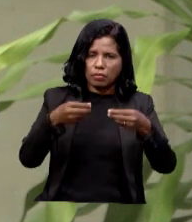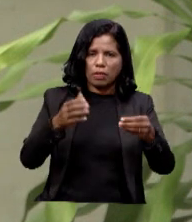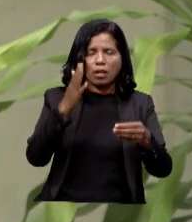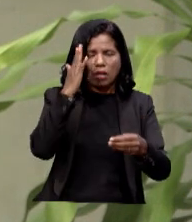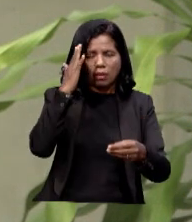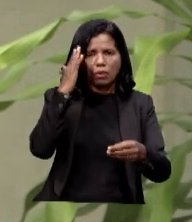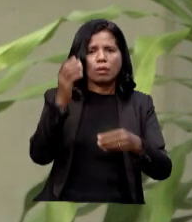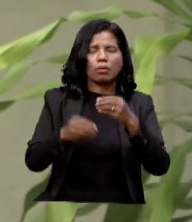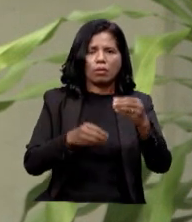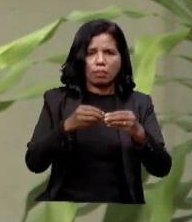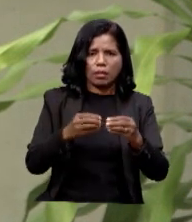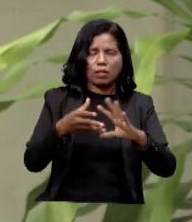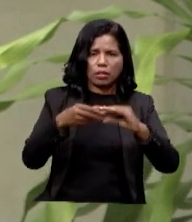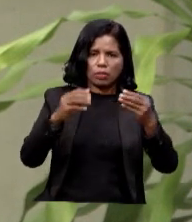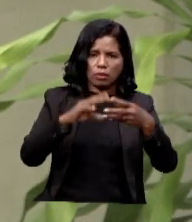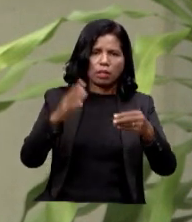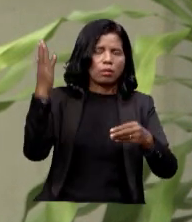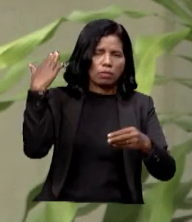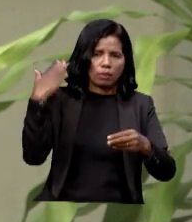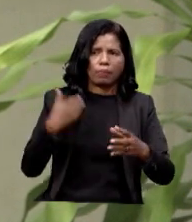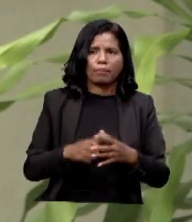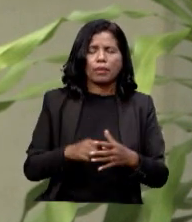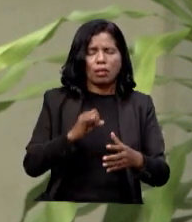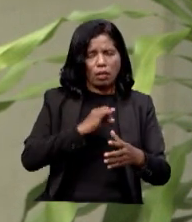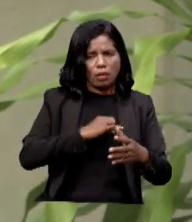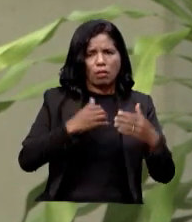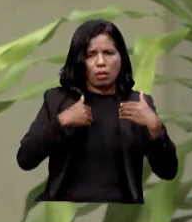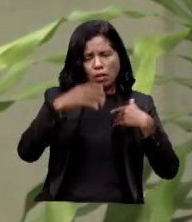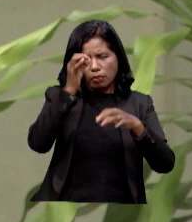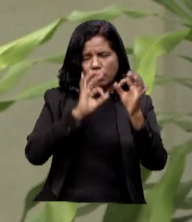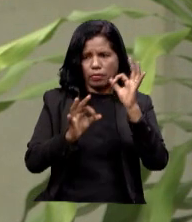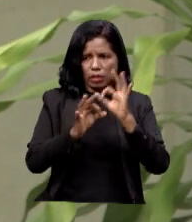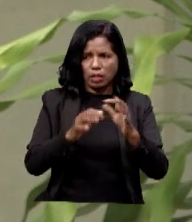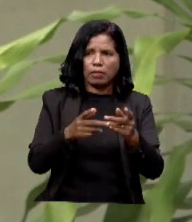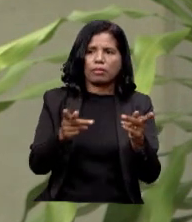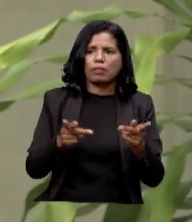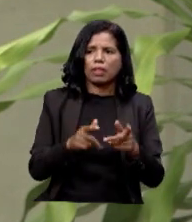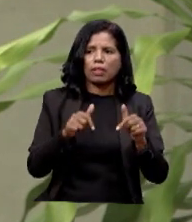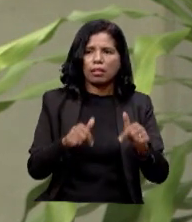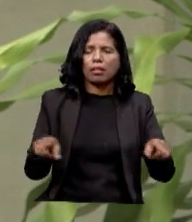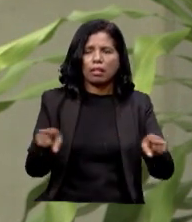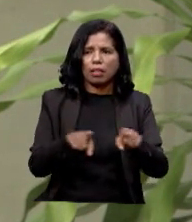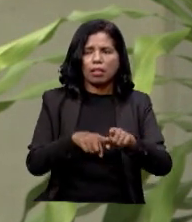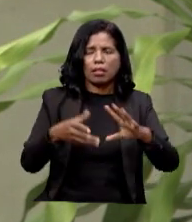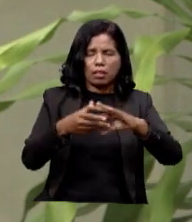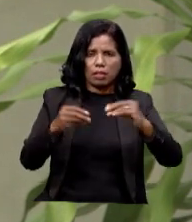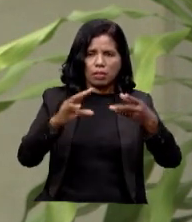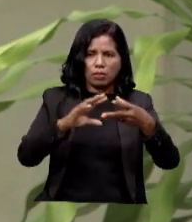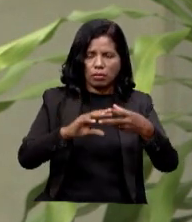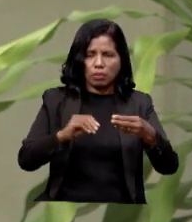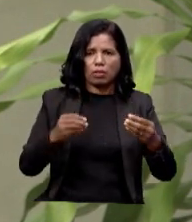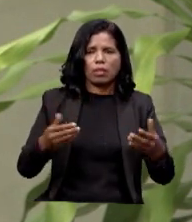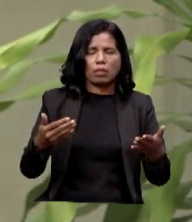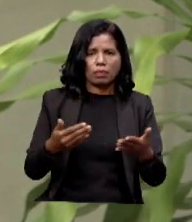por prisioneiro político nem. Há esperança, há fia, cada fato ainda né, saíram em memória mores, por de forte